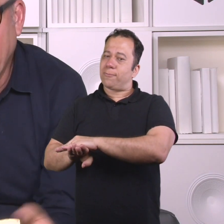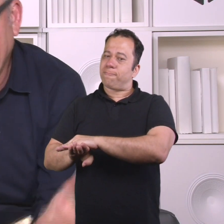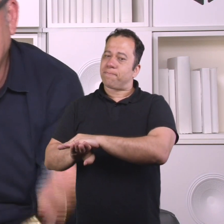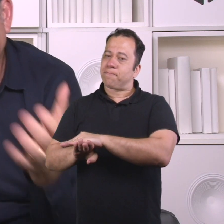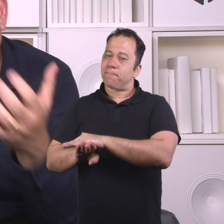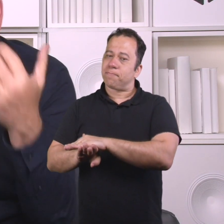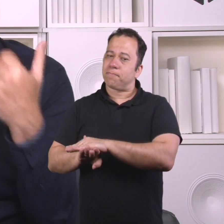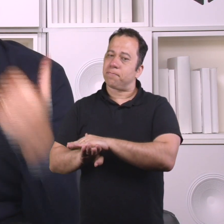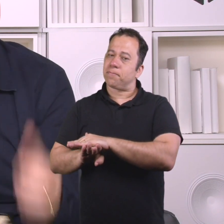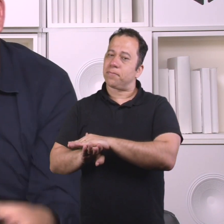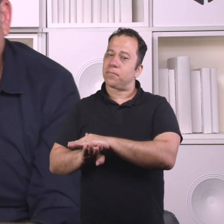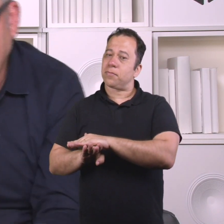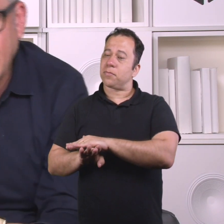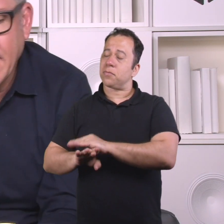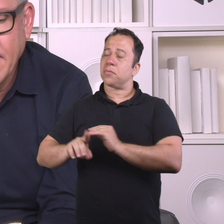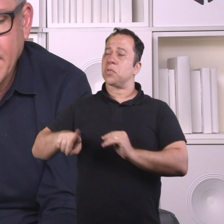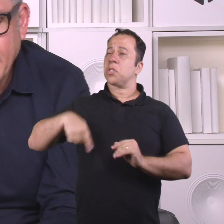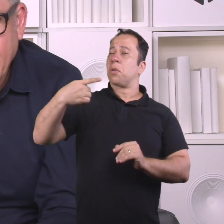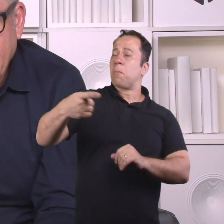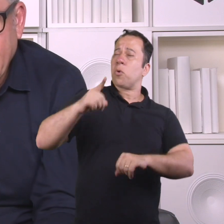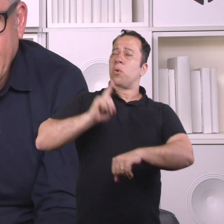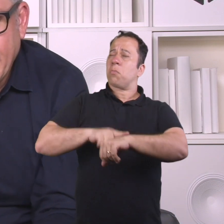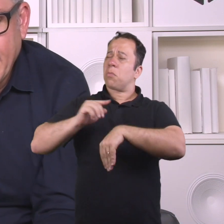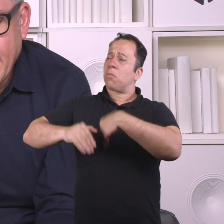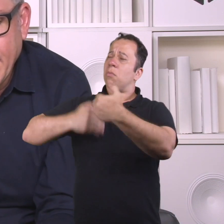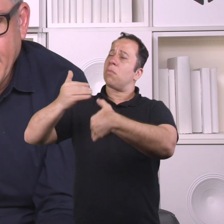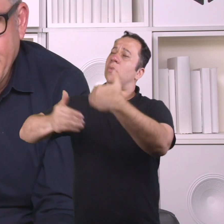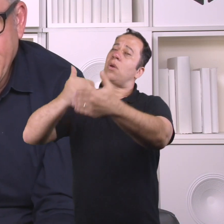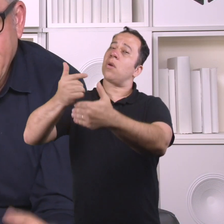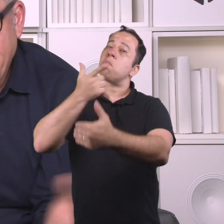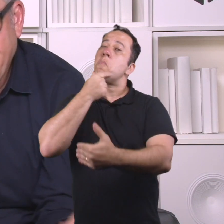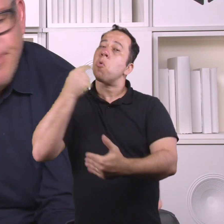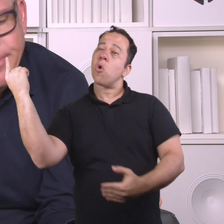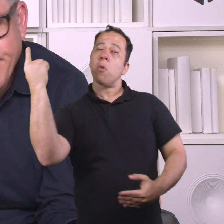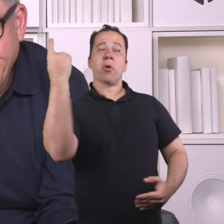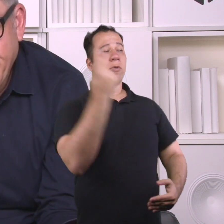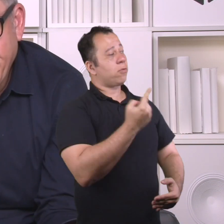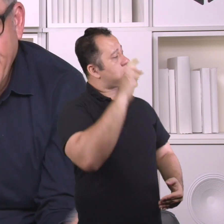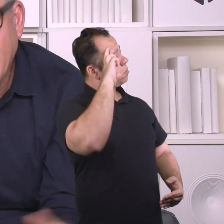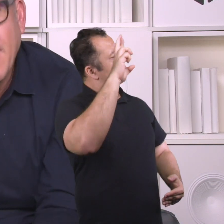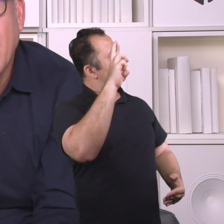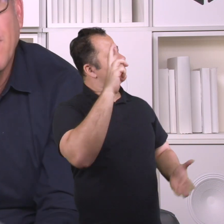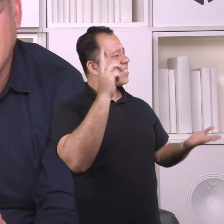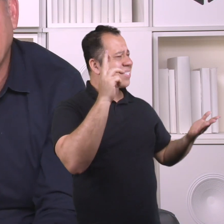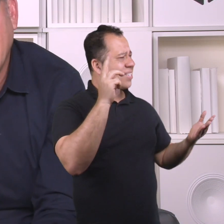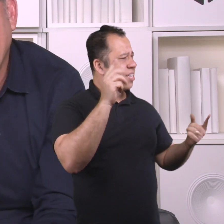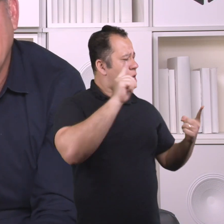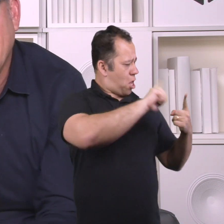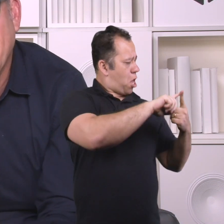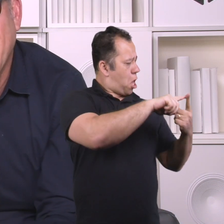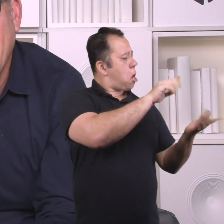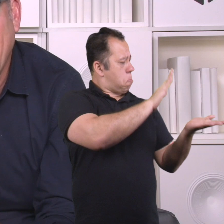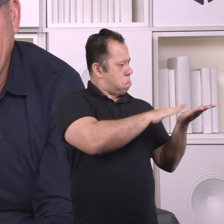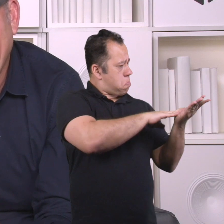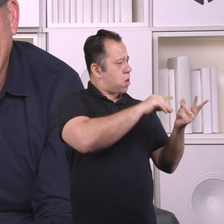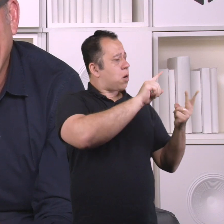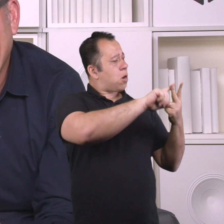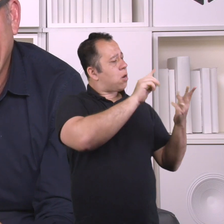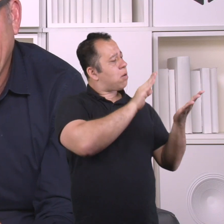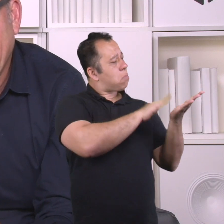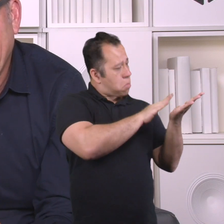E quando o seu senhor volta, ele diz, você enterrou a riqueza que eu te